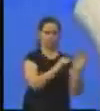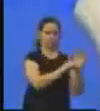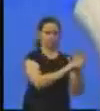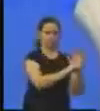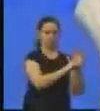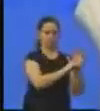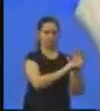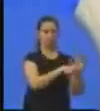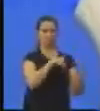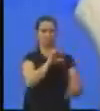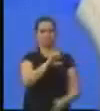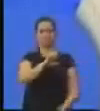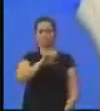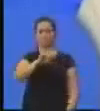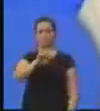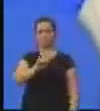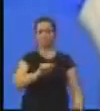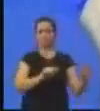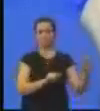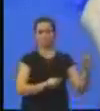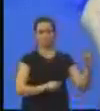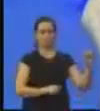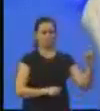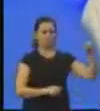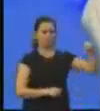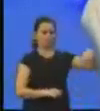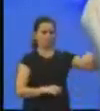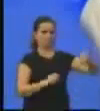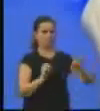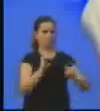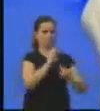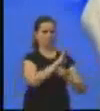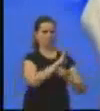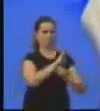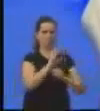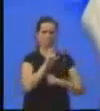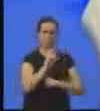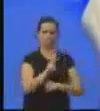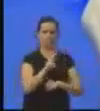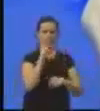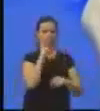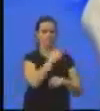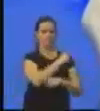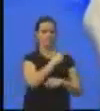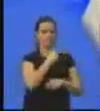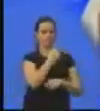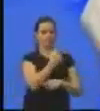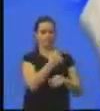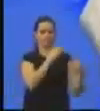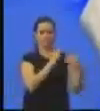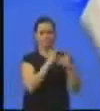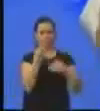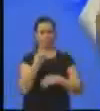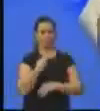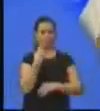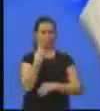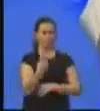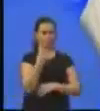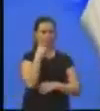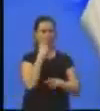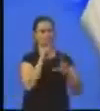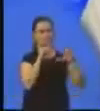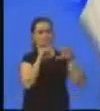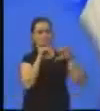mesmo, real. A imagem da função, o mesmo que aconteceu para a função seno. Vai de -1 até 1, incluindo os dois. Então, é um